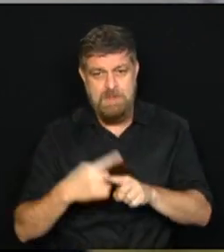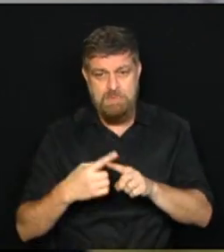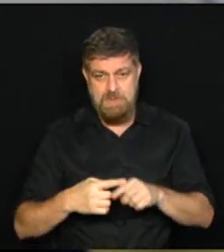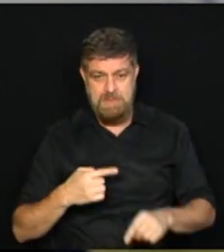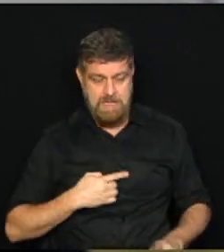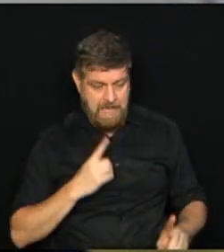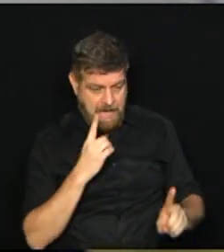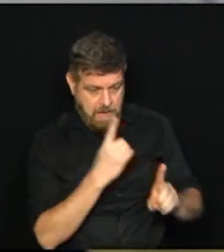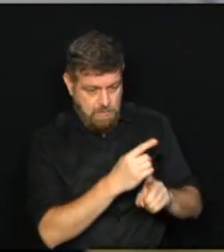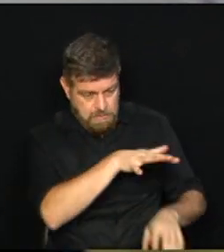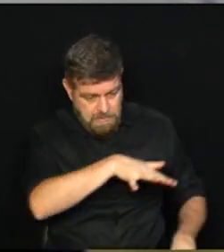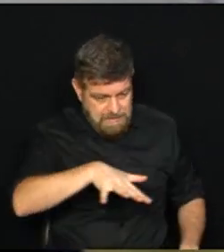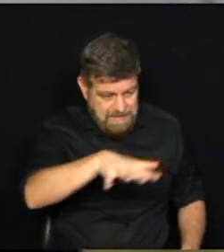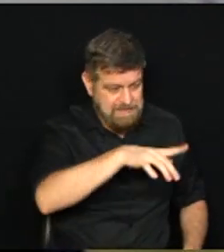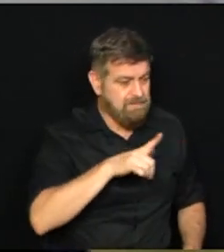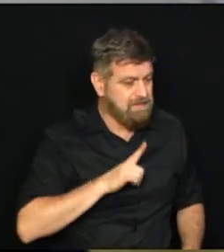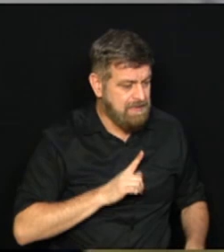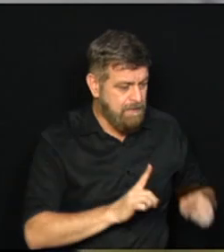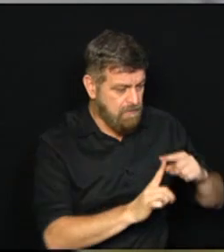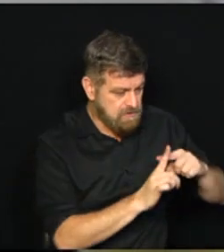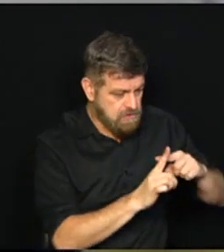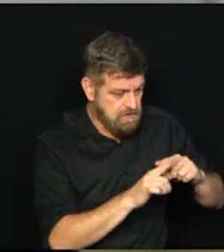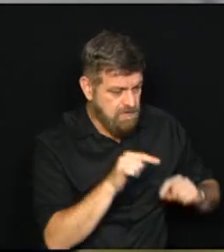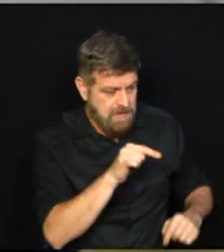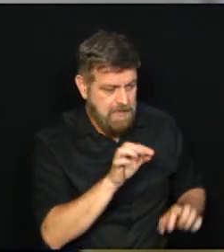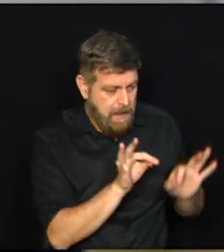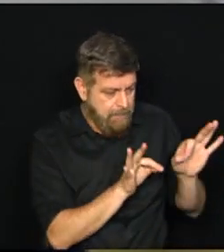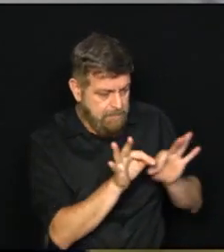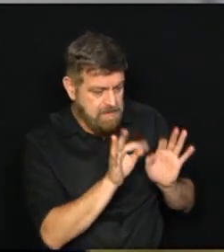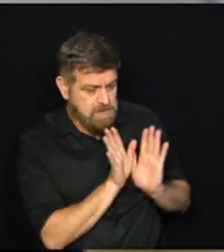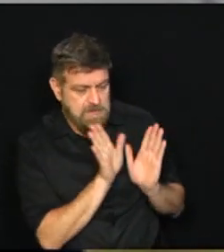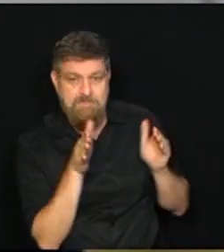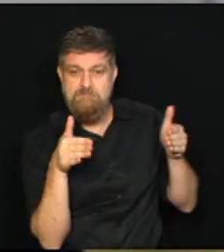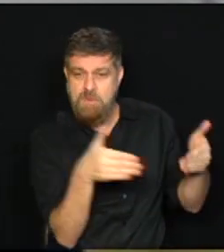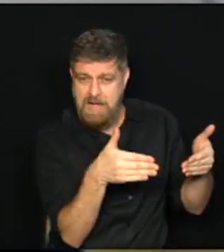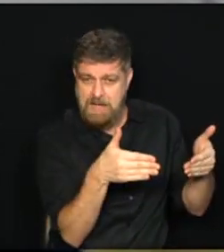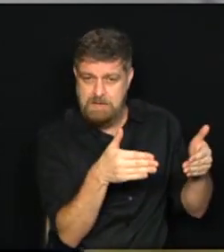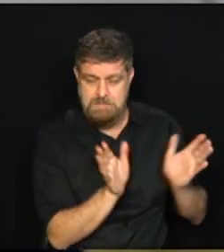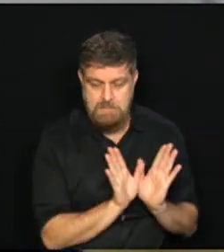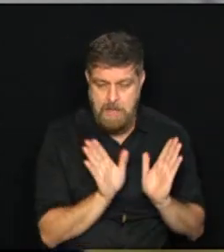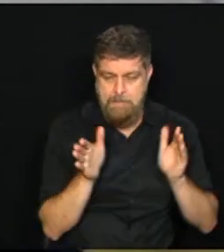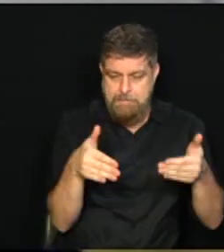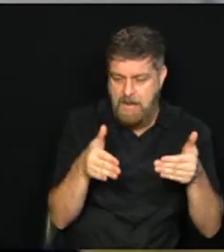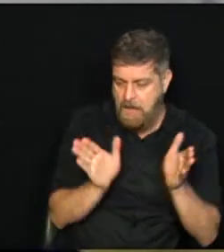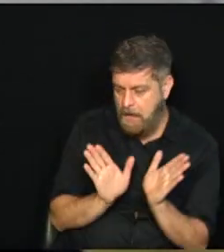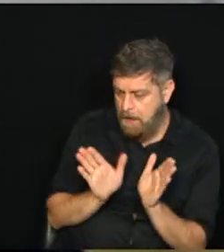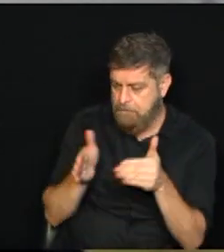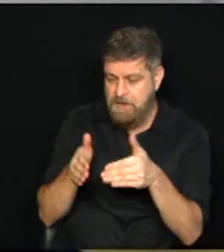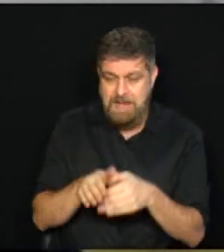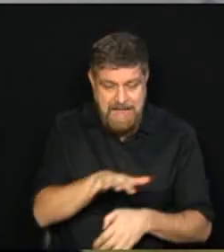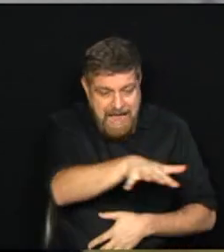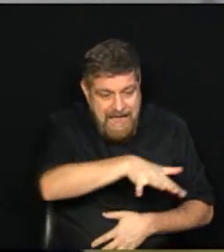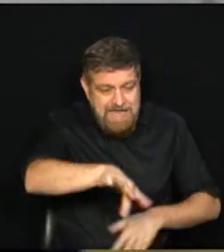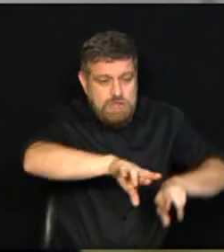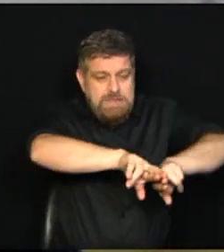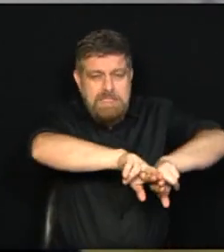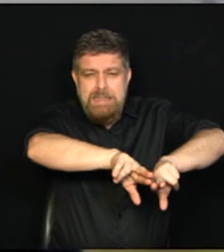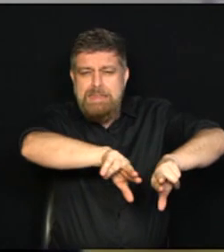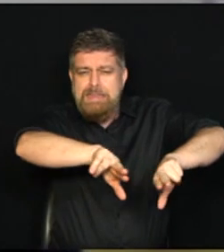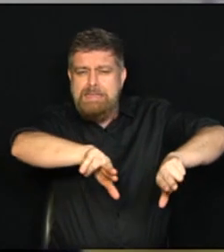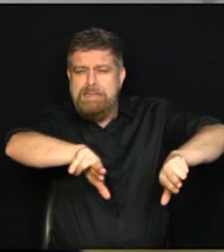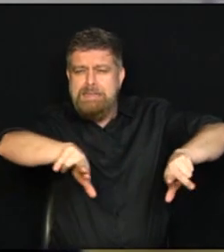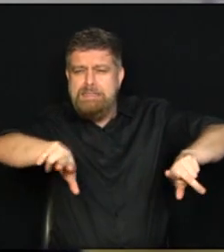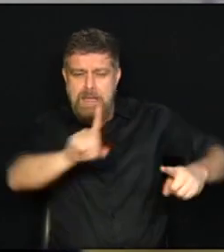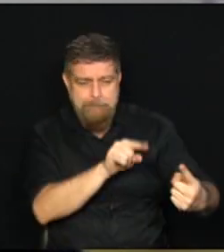determinada região. Tem muitos casos, pode fazer ali um planejamento mais específico para aquela região, né?